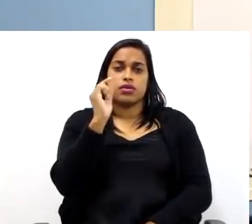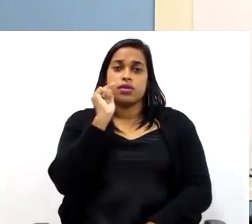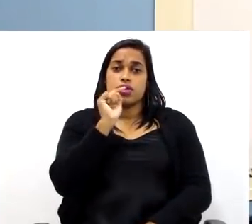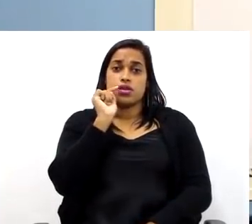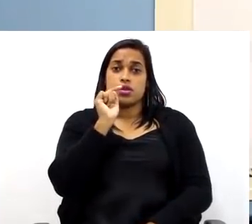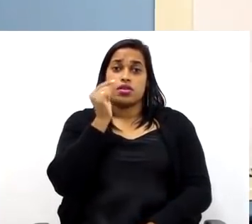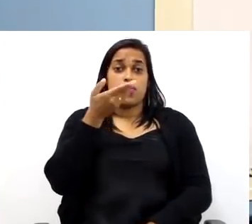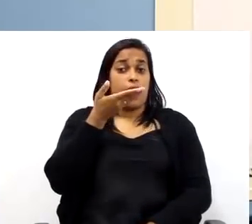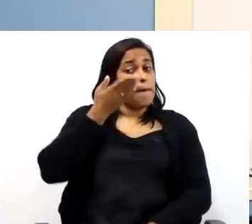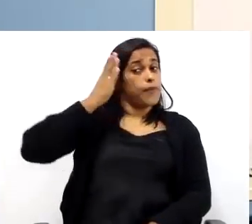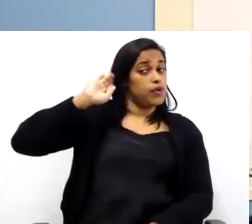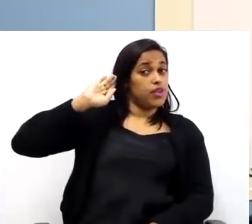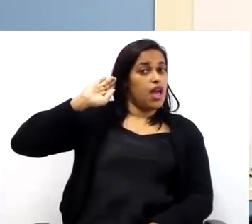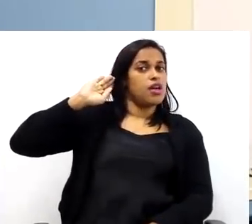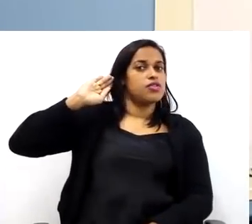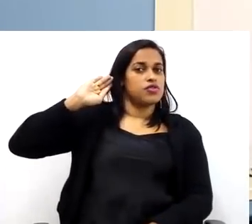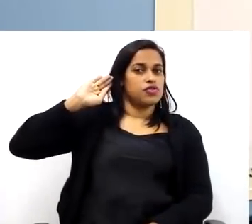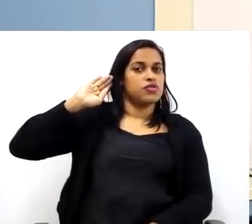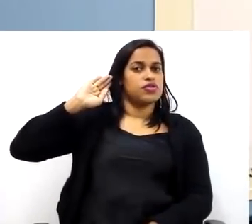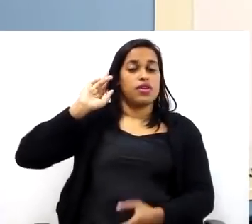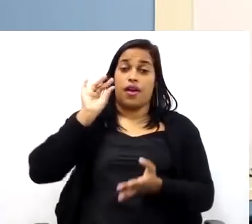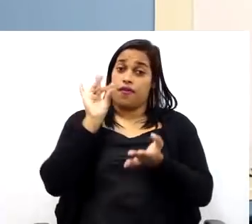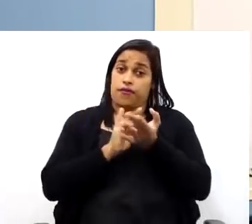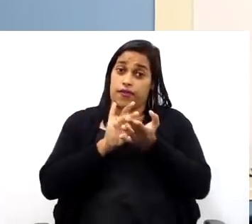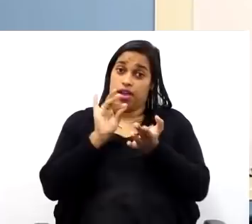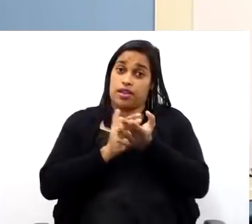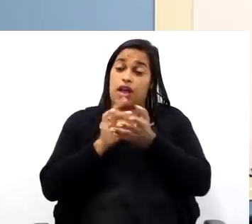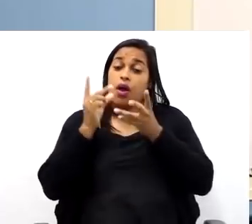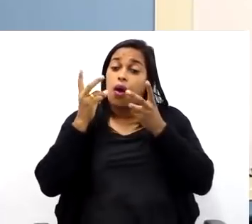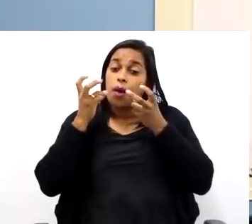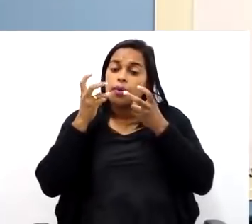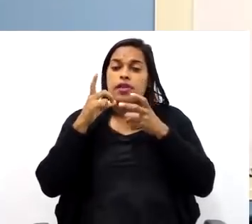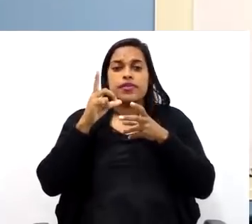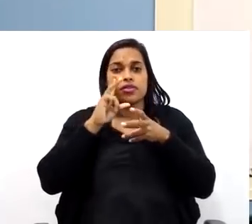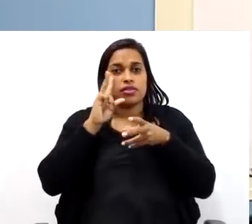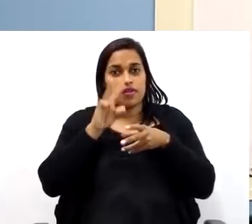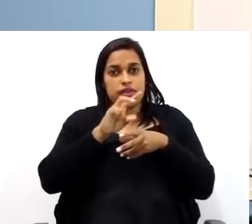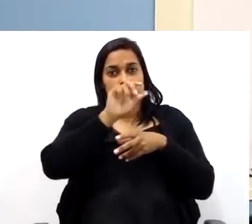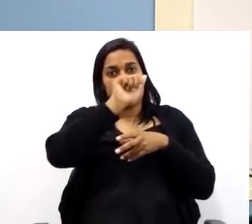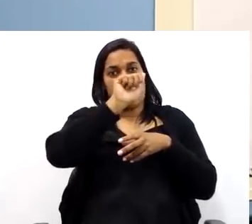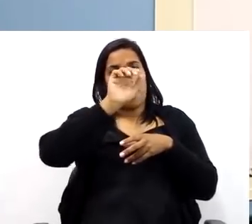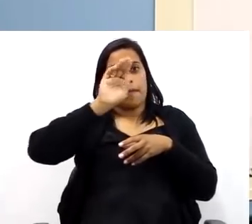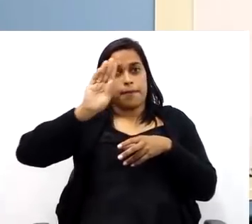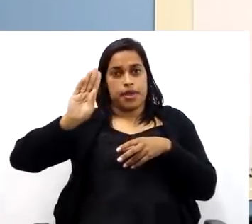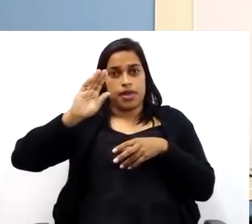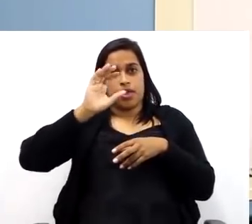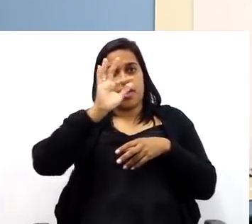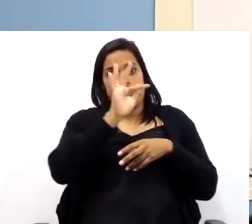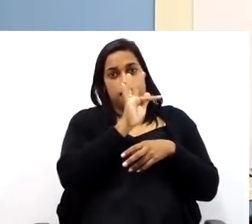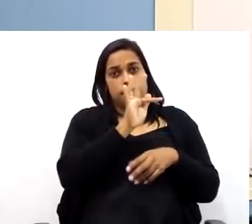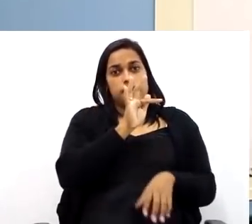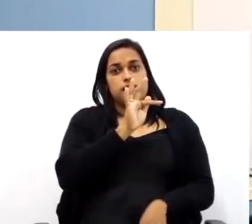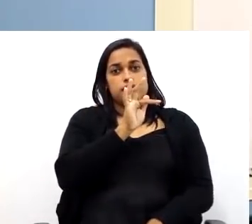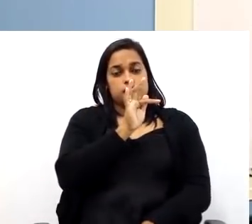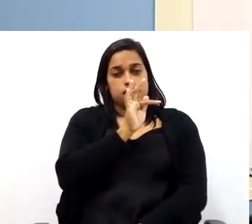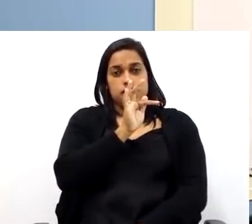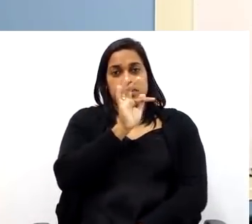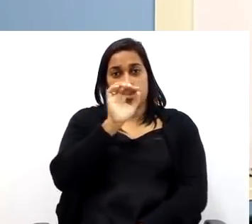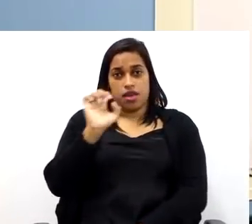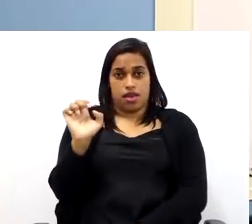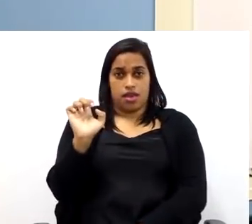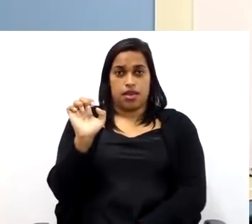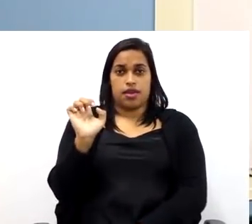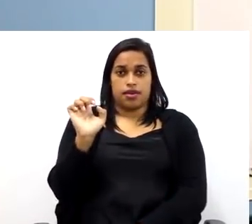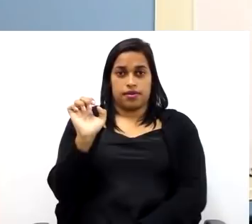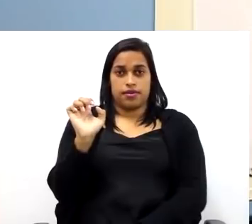Eles vão estar por trás. Na verdade, o observador está vendo A, B, F,